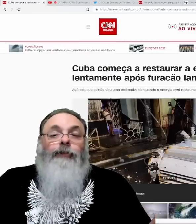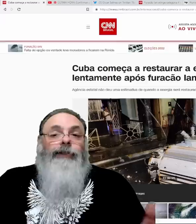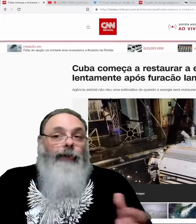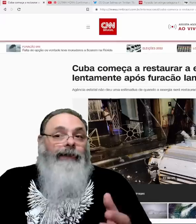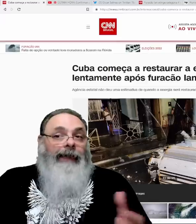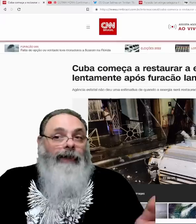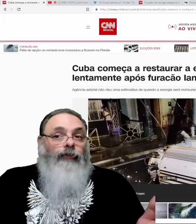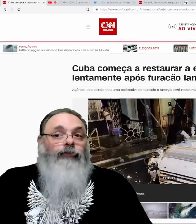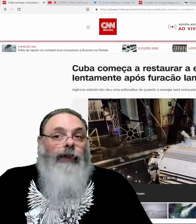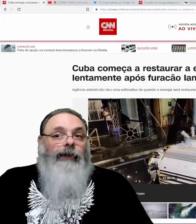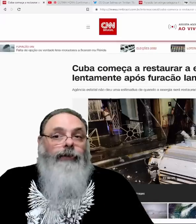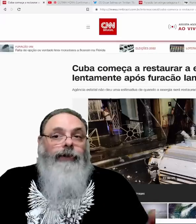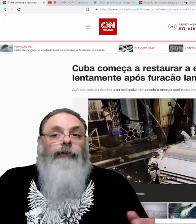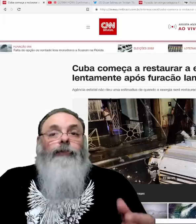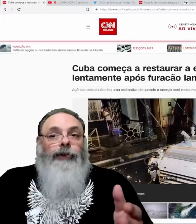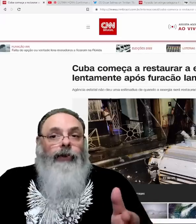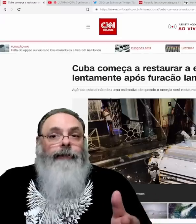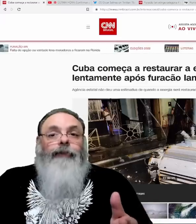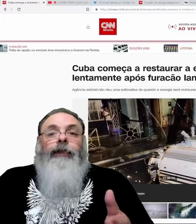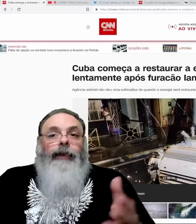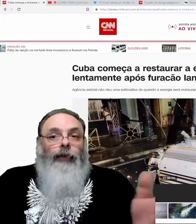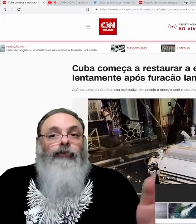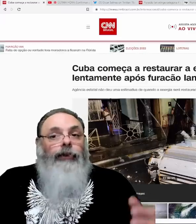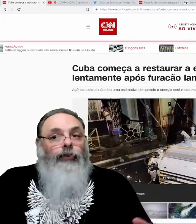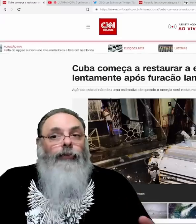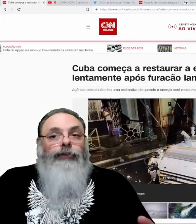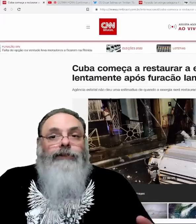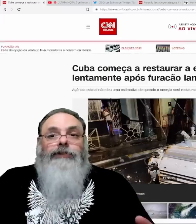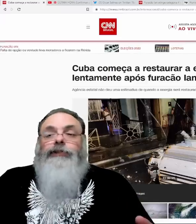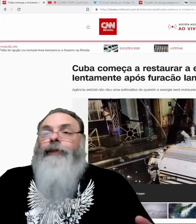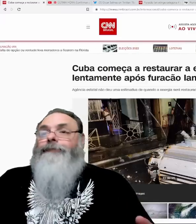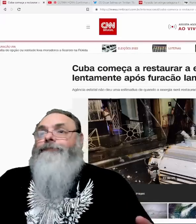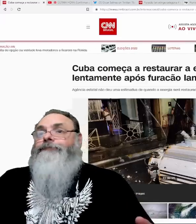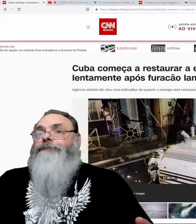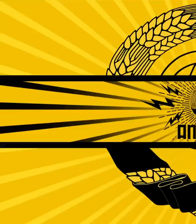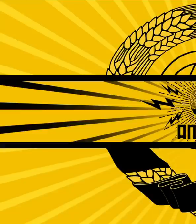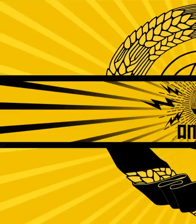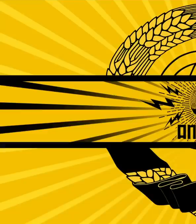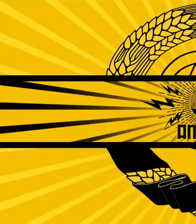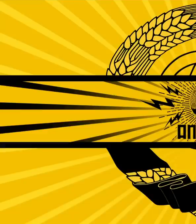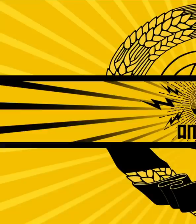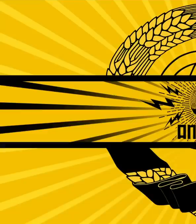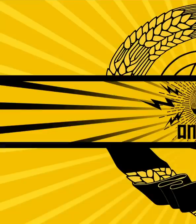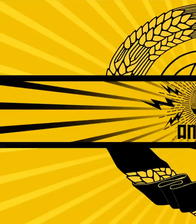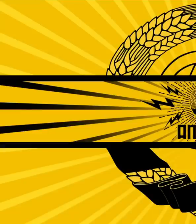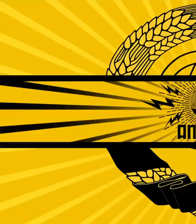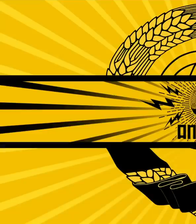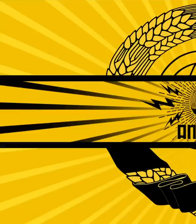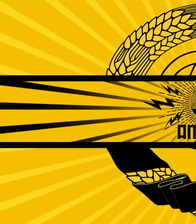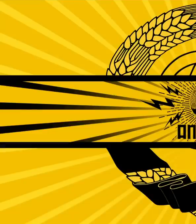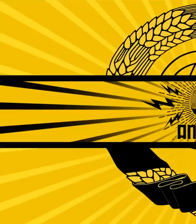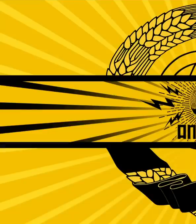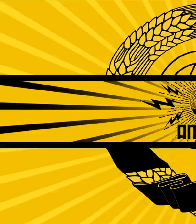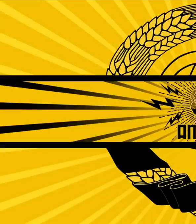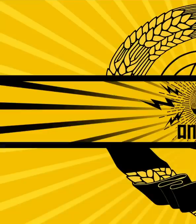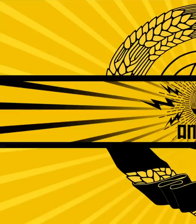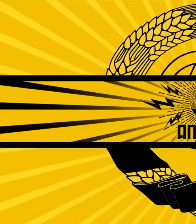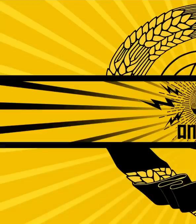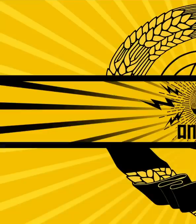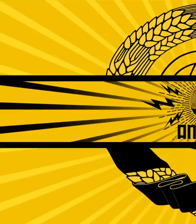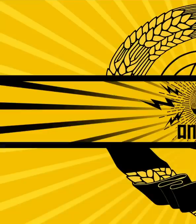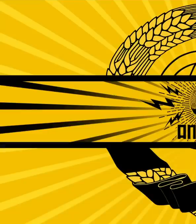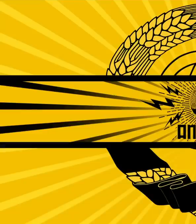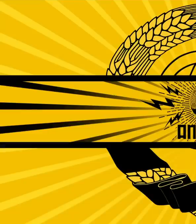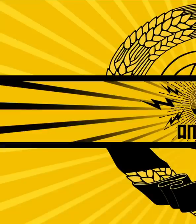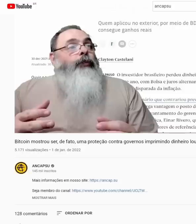o pior de Cuba não é nem o furacão Irma O pior é o governo comunista de lá Obrigado por assistir